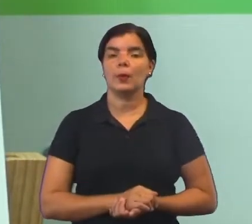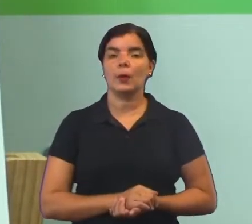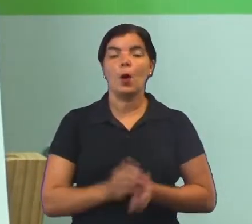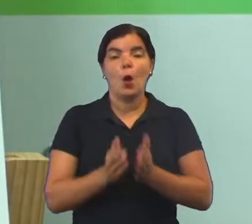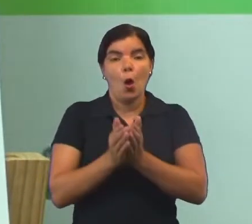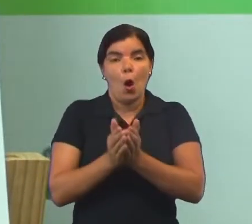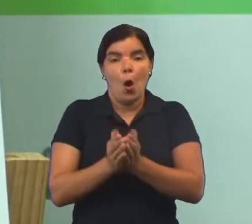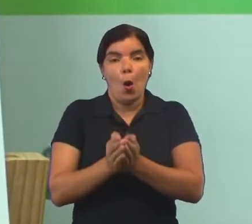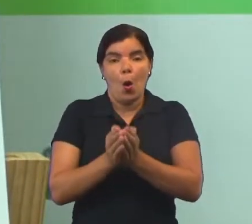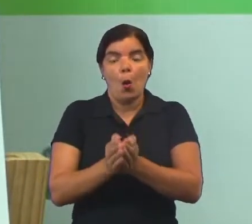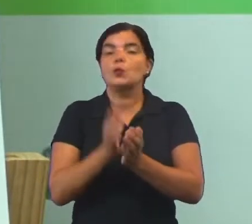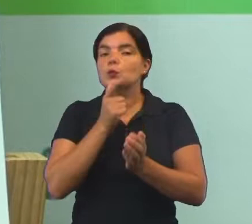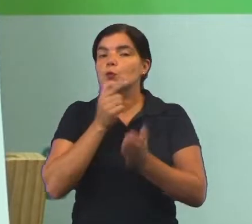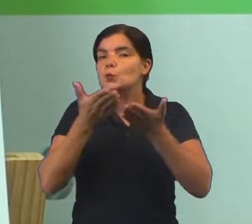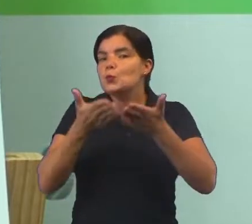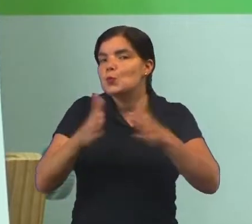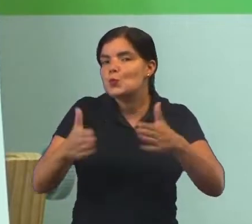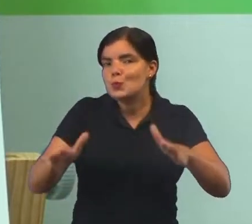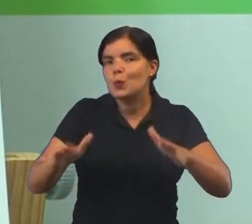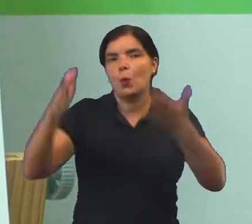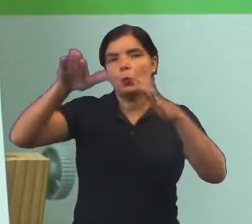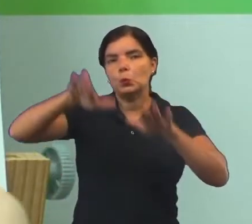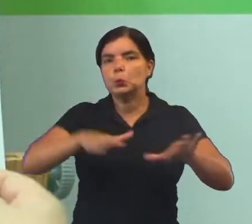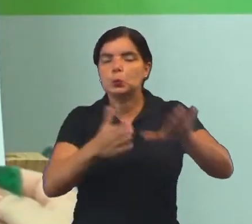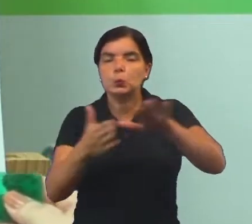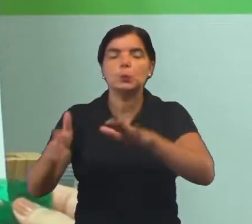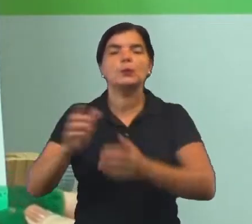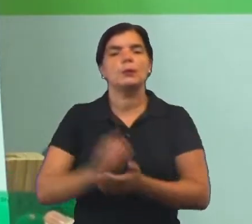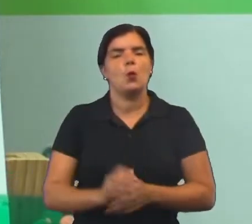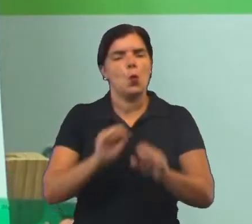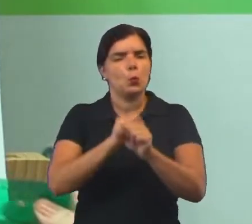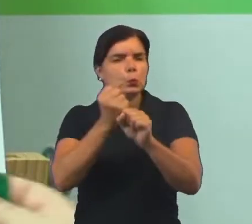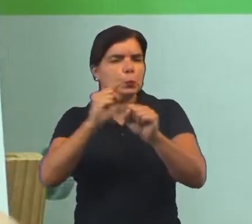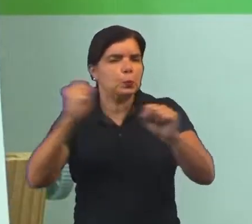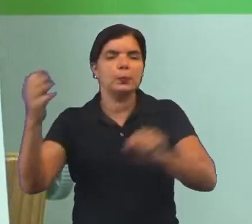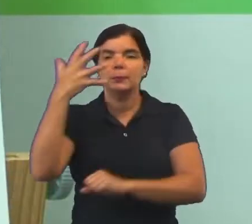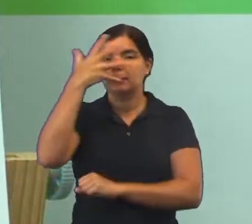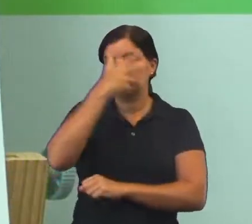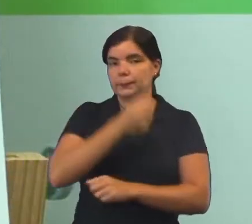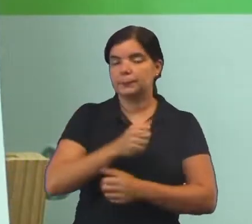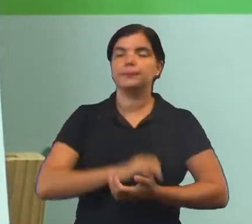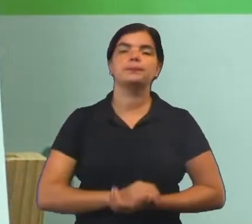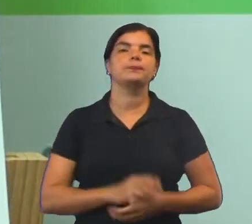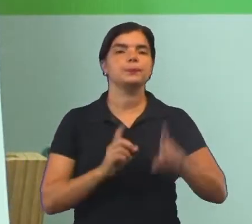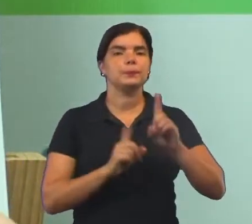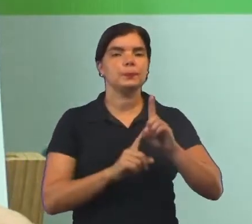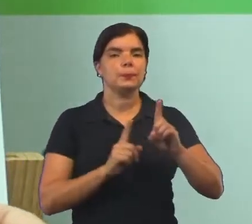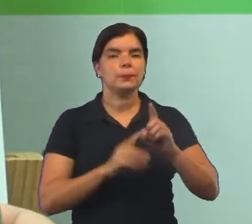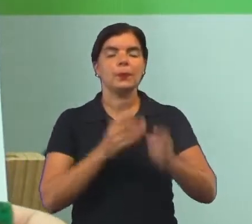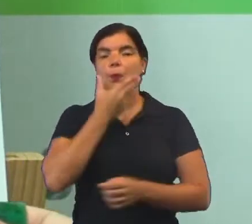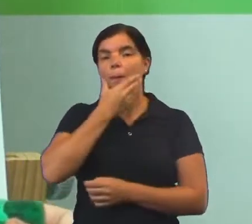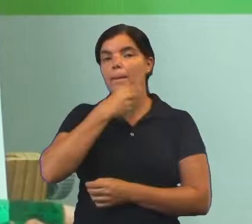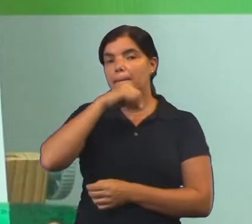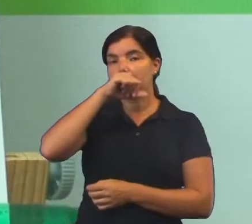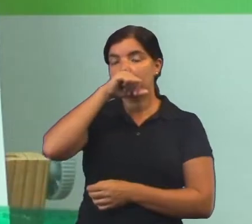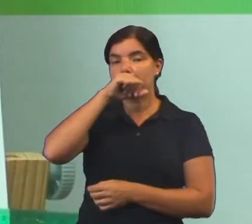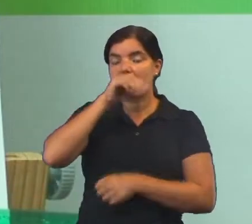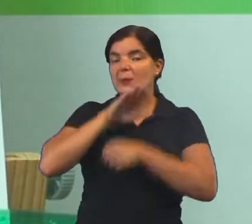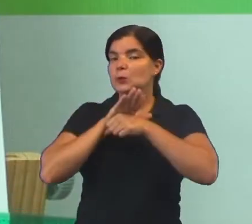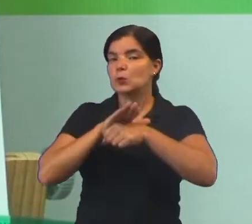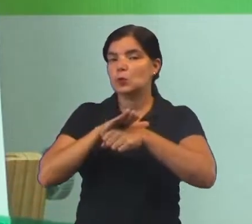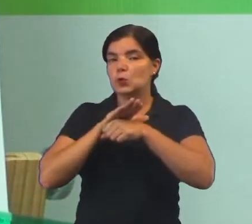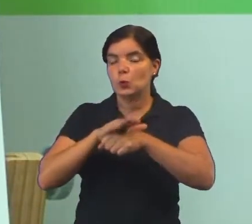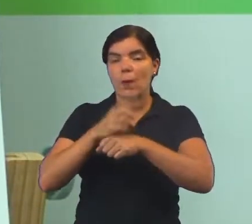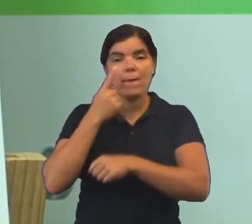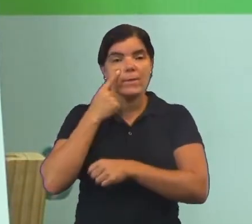eram muito altas. Letra C, o mar era imenso e belo. Letra D, o pai não